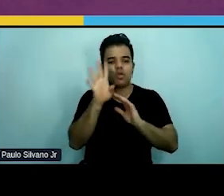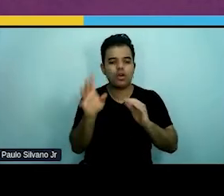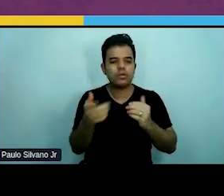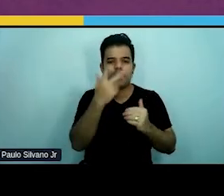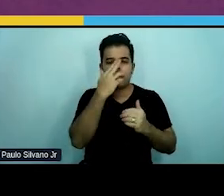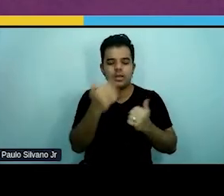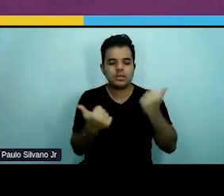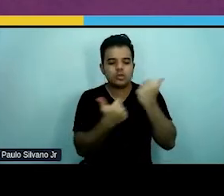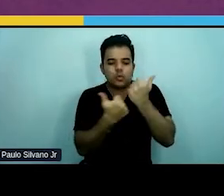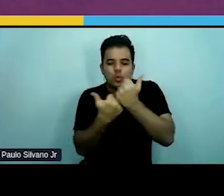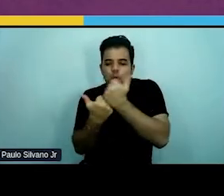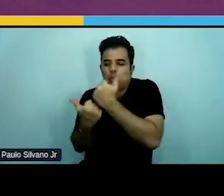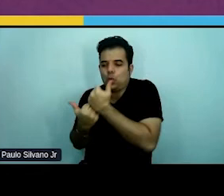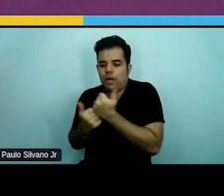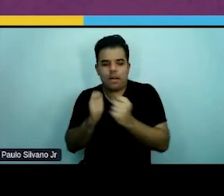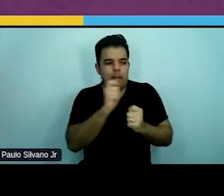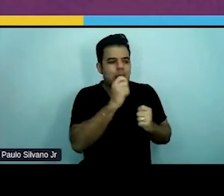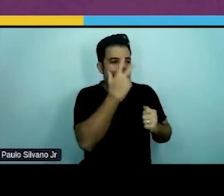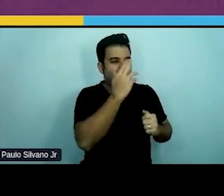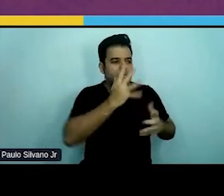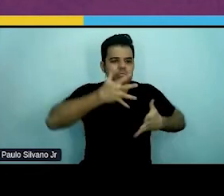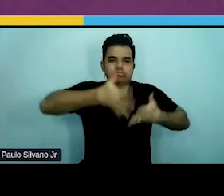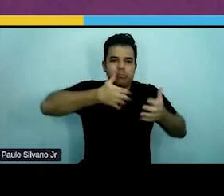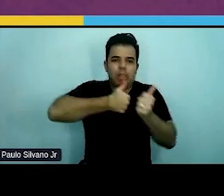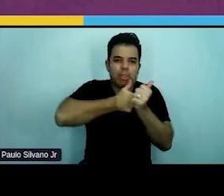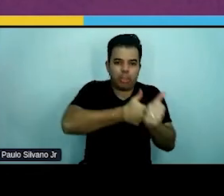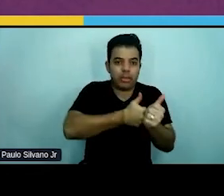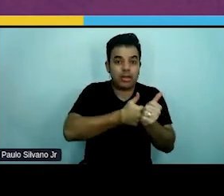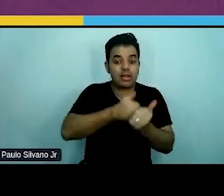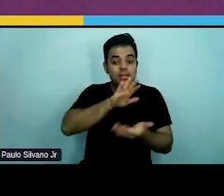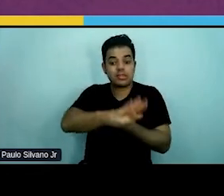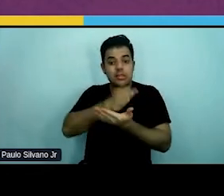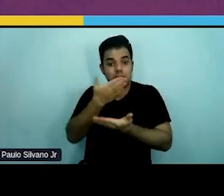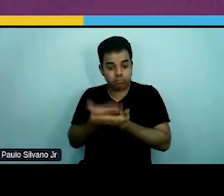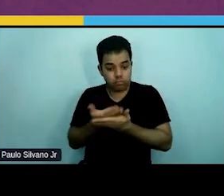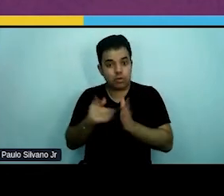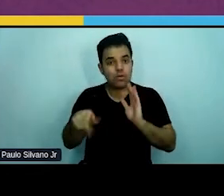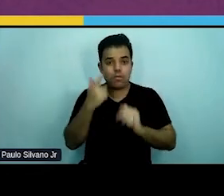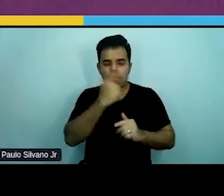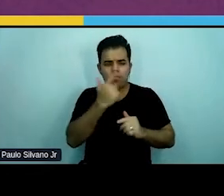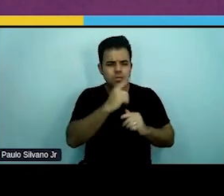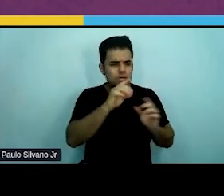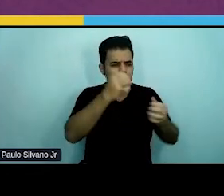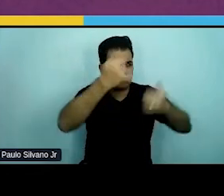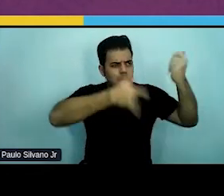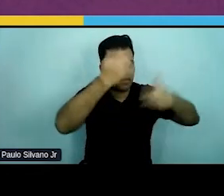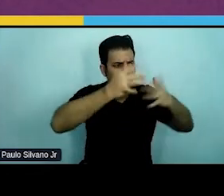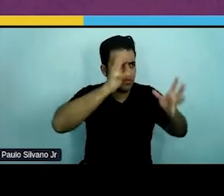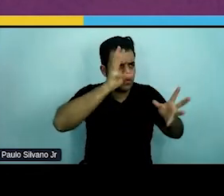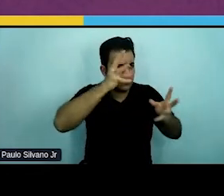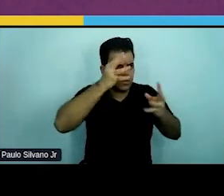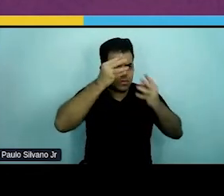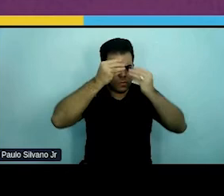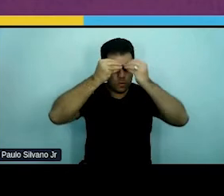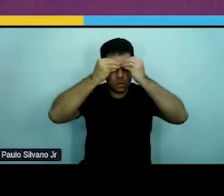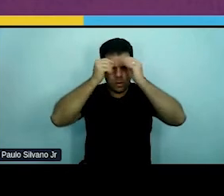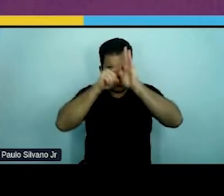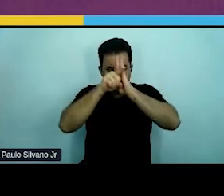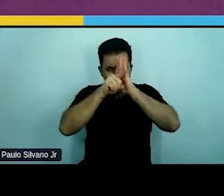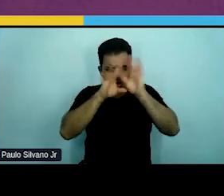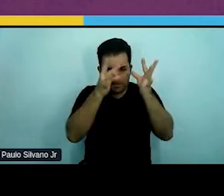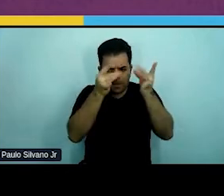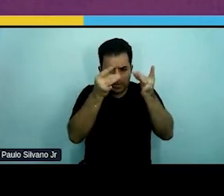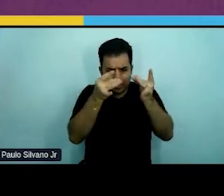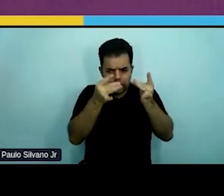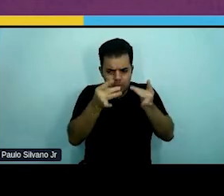substituição palavra por palavra. Um tradutor ele deve ter a capacidade de interpretar e analisar todos